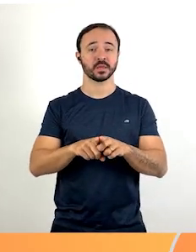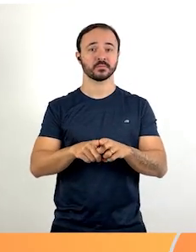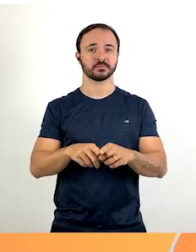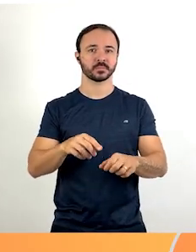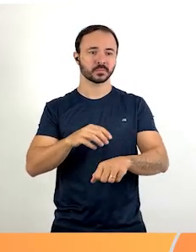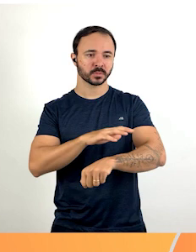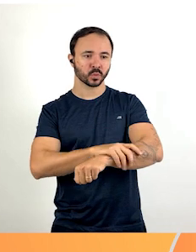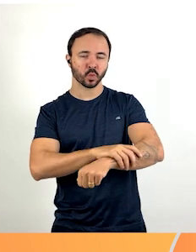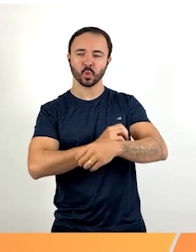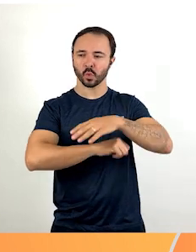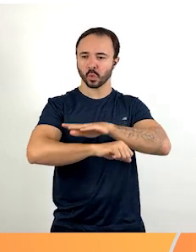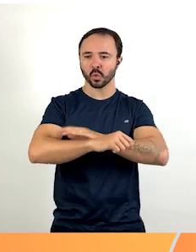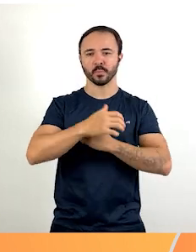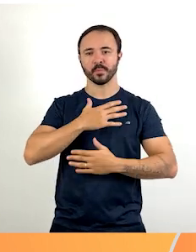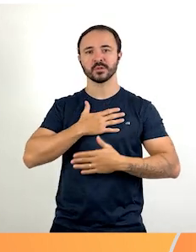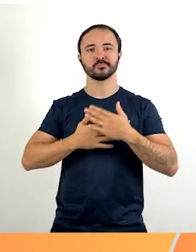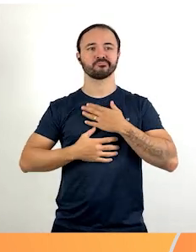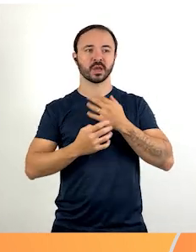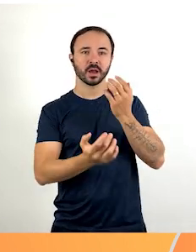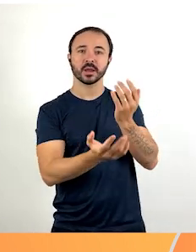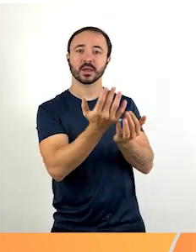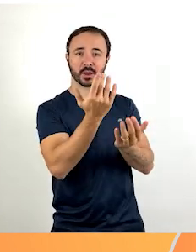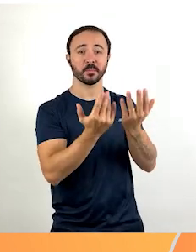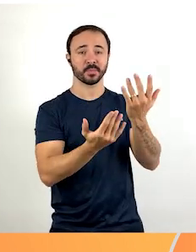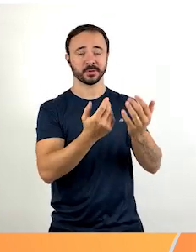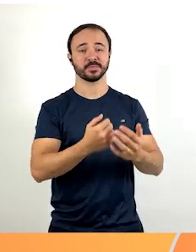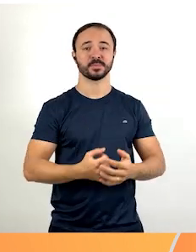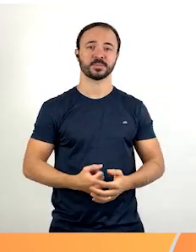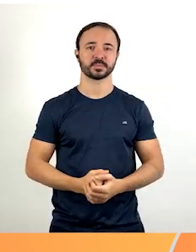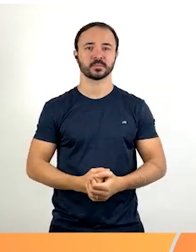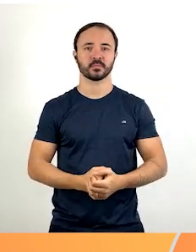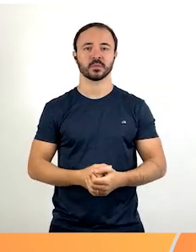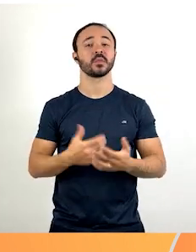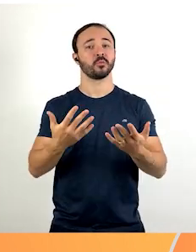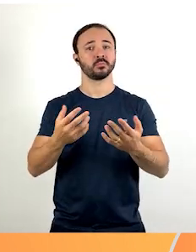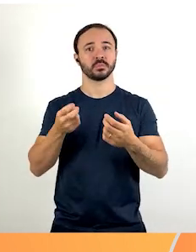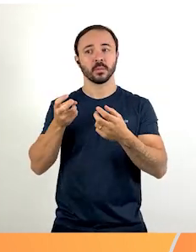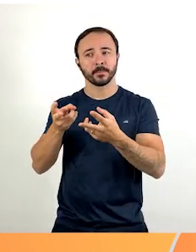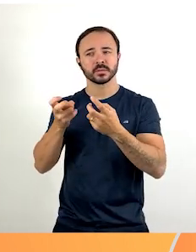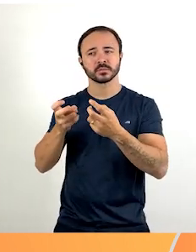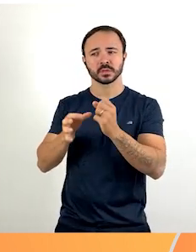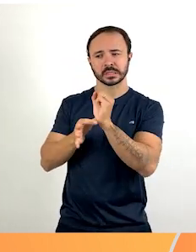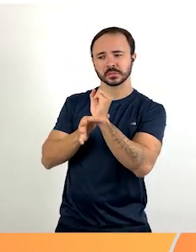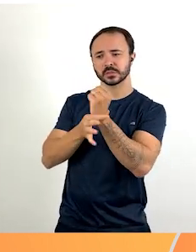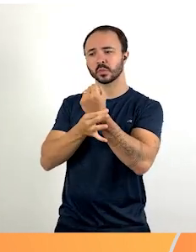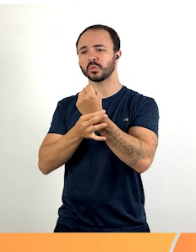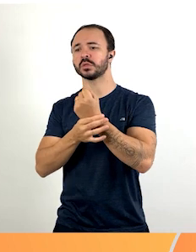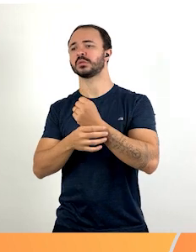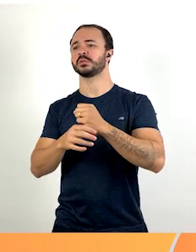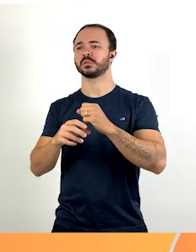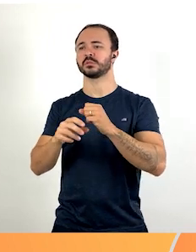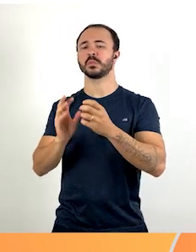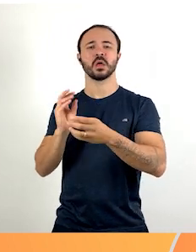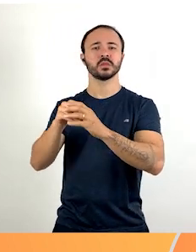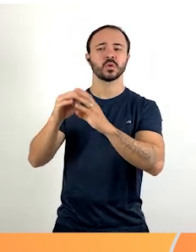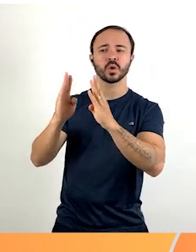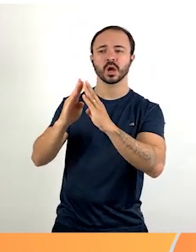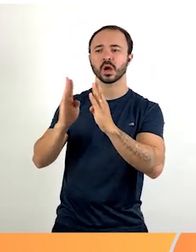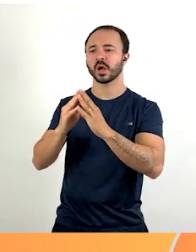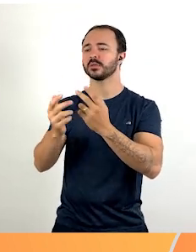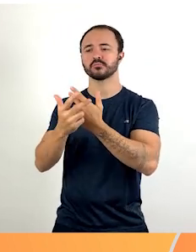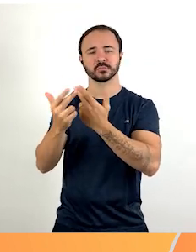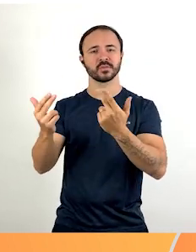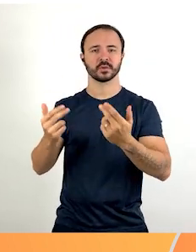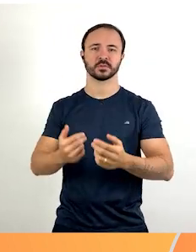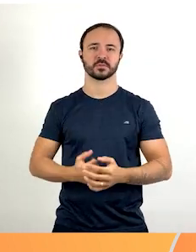e 4º graus. Então, muito cuidado com as instalações elétricas, observe a segurança dos seus aparelhos, observe as recomendações de segurança